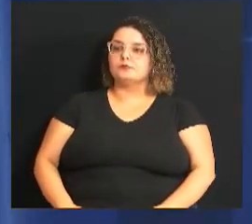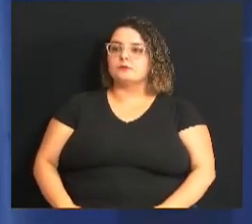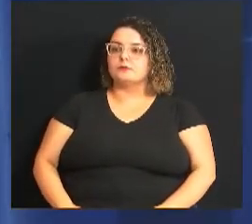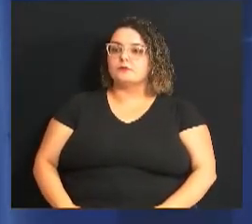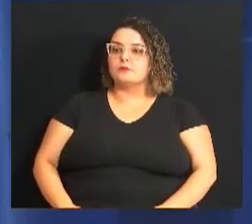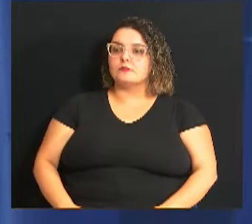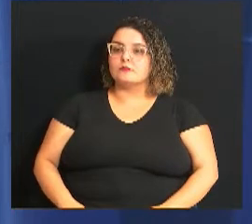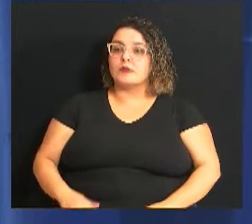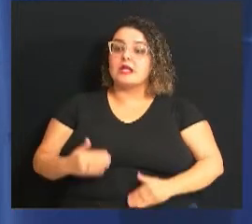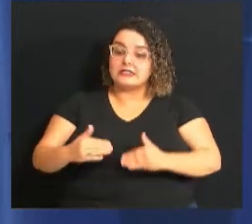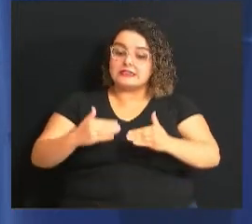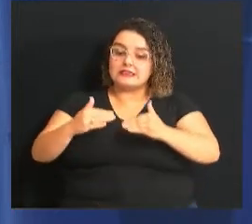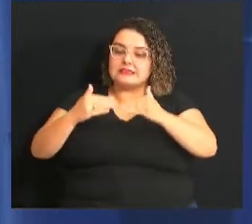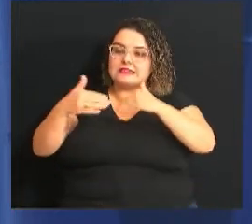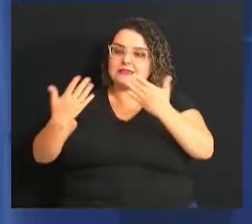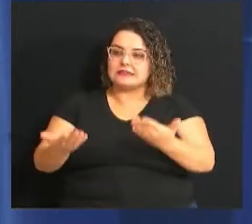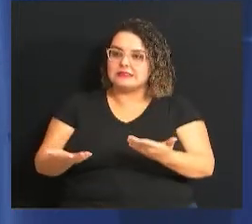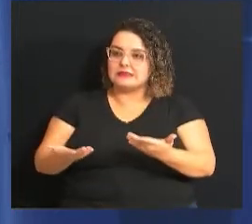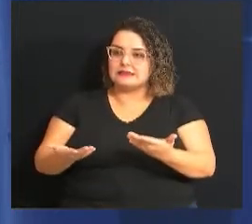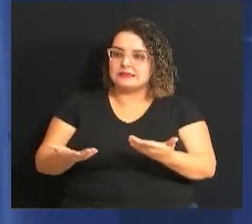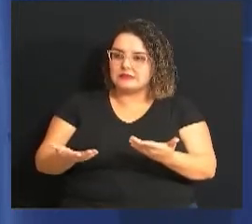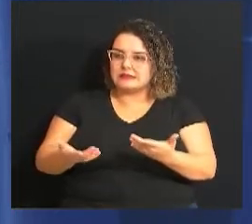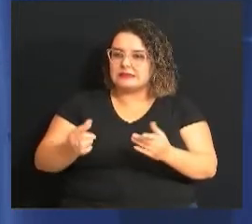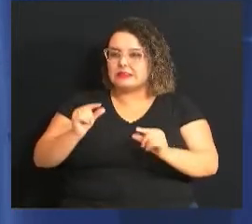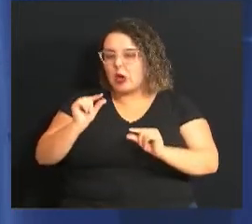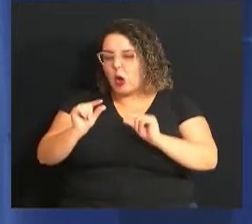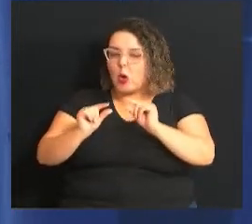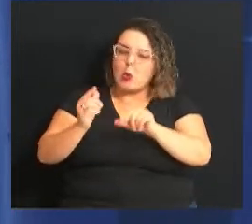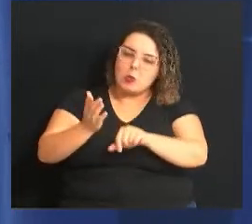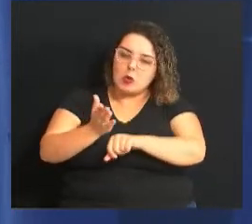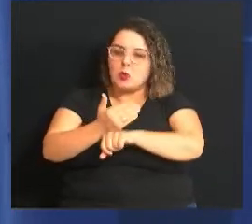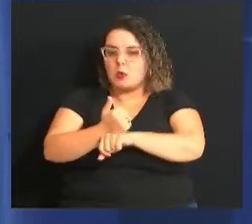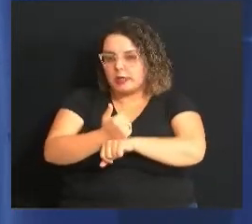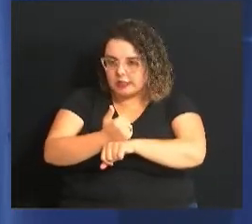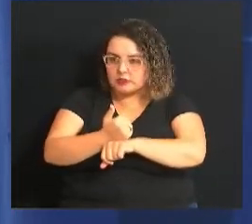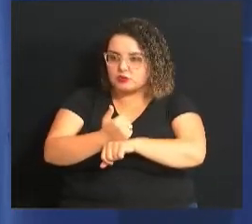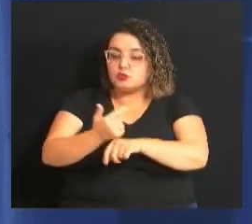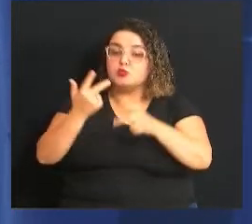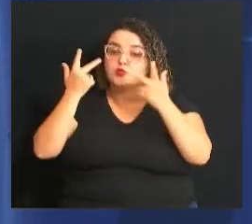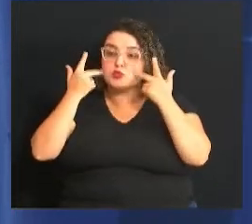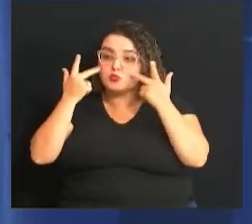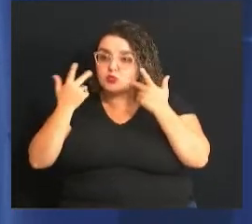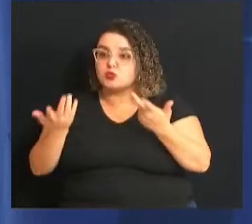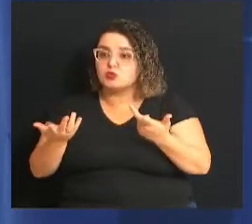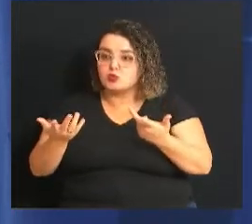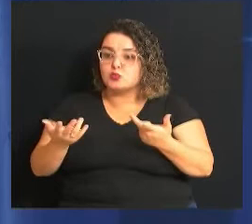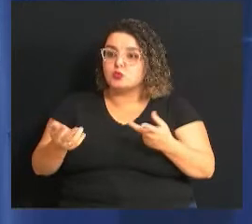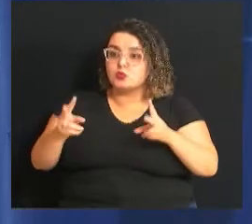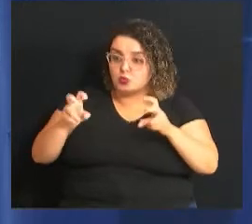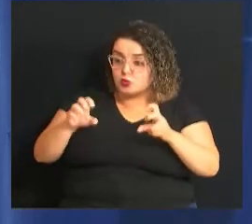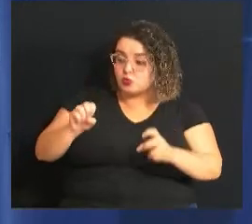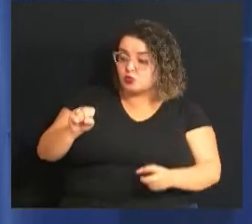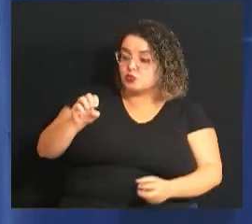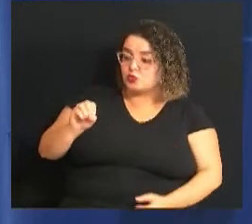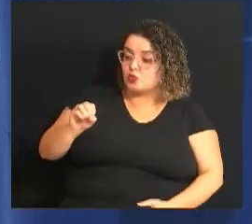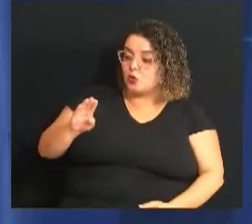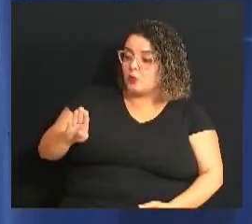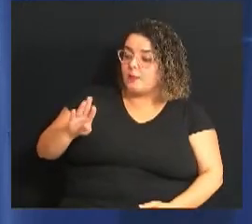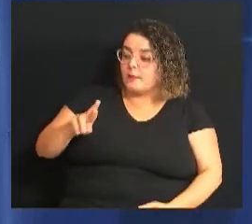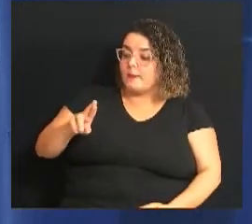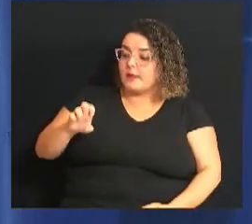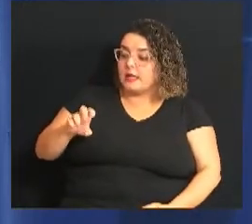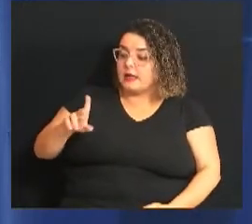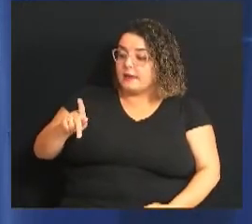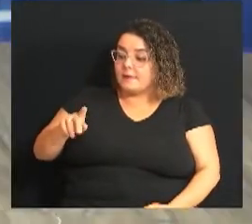esse desenvolvimento um pouco mais cedo do que esperado por conta da questão do sobrepeso, no que ela